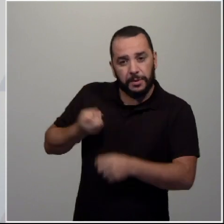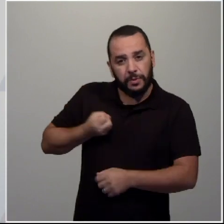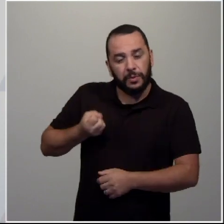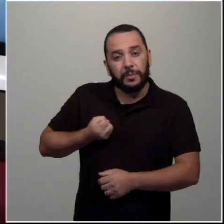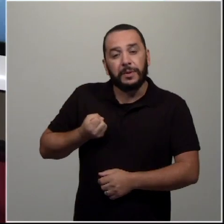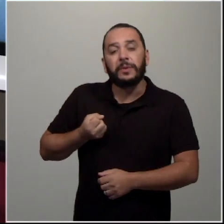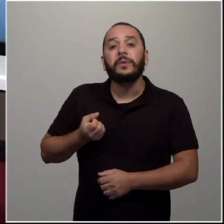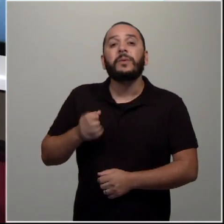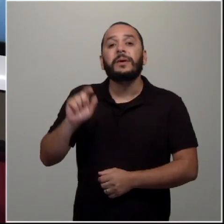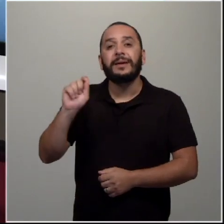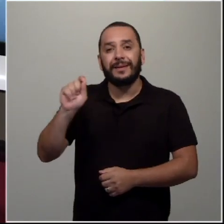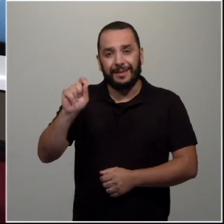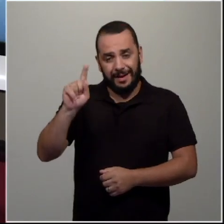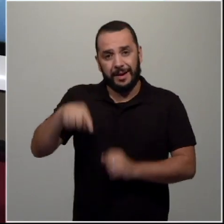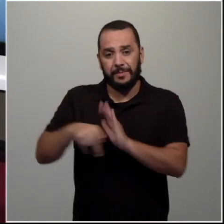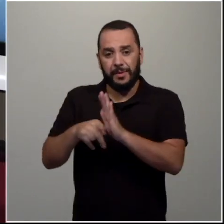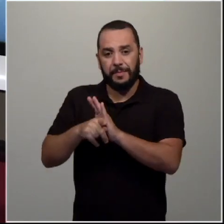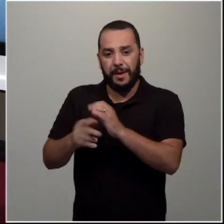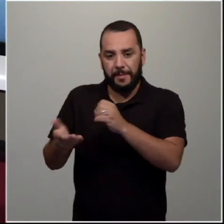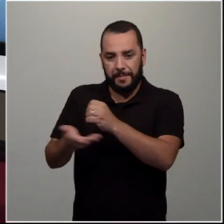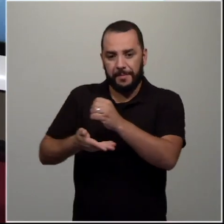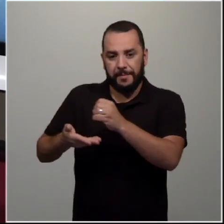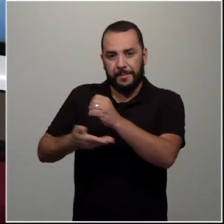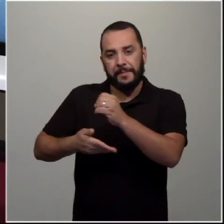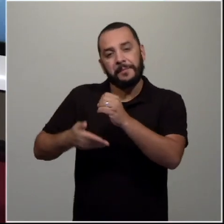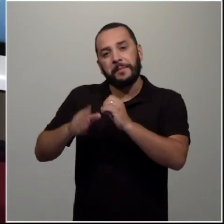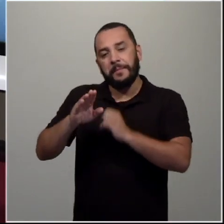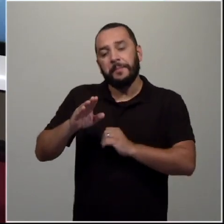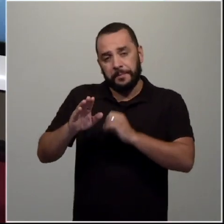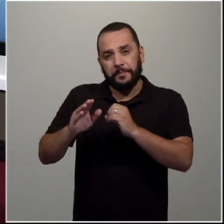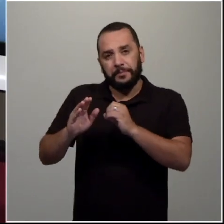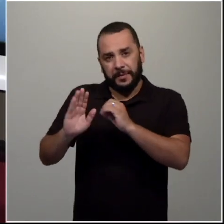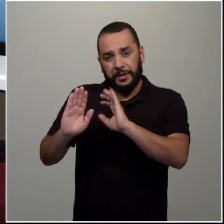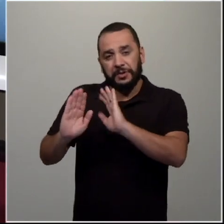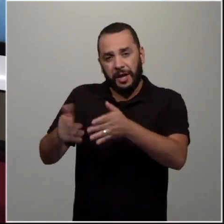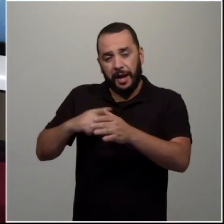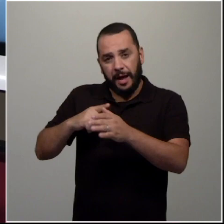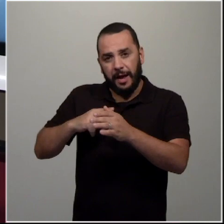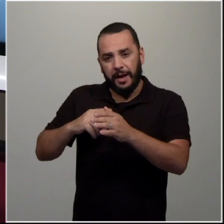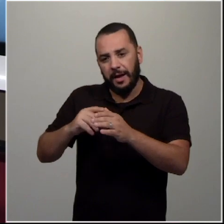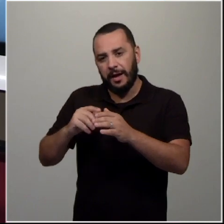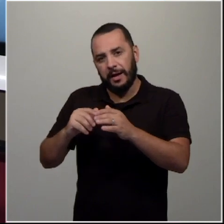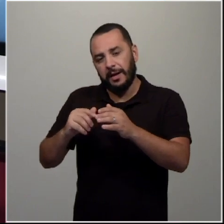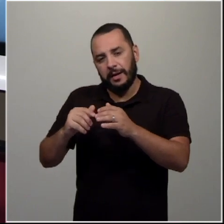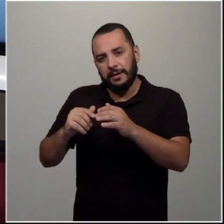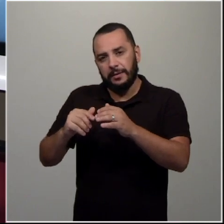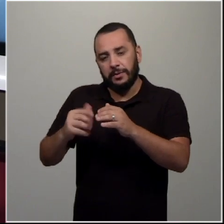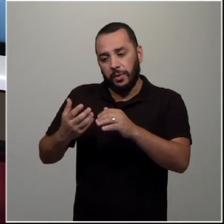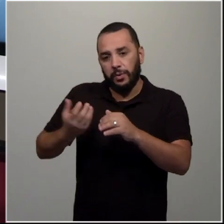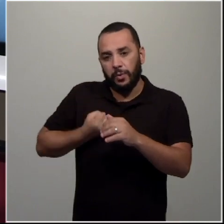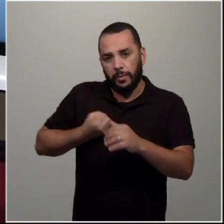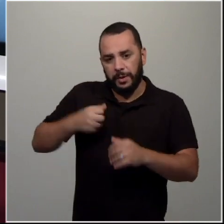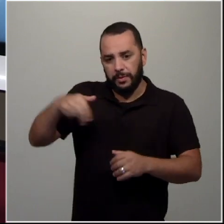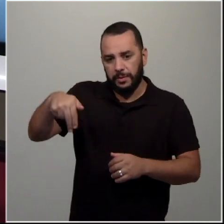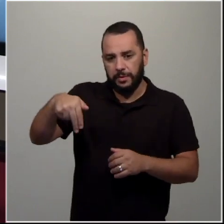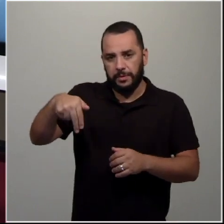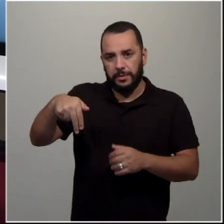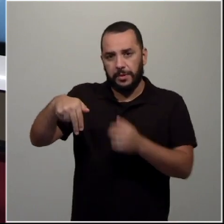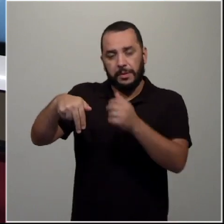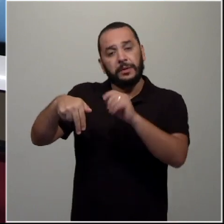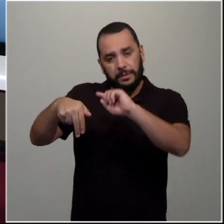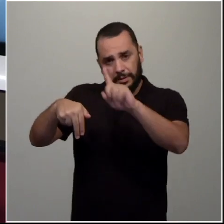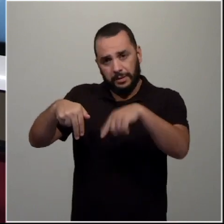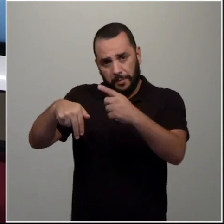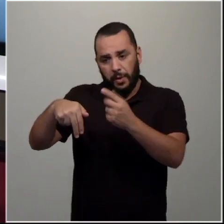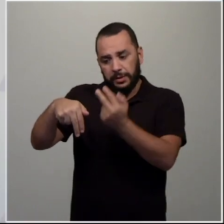usará a base do número e levar a uma potência para é calcular o